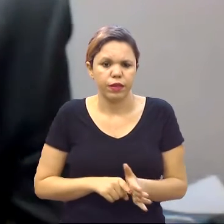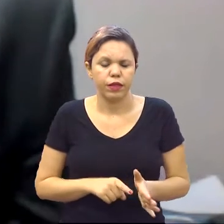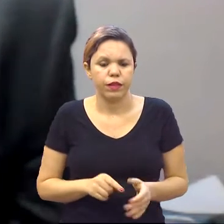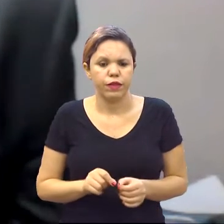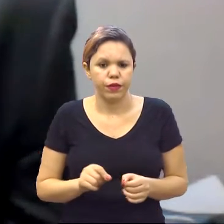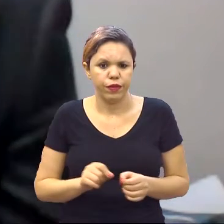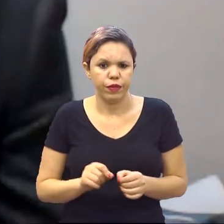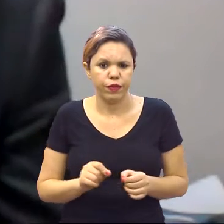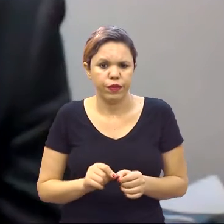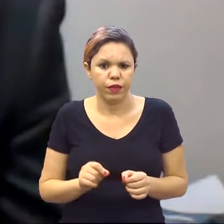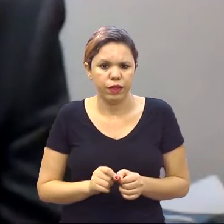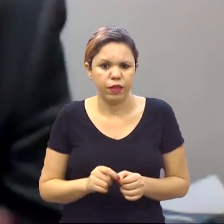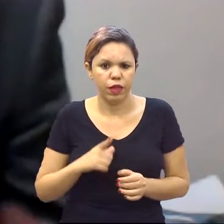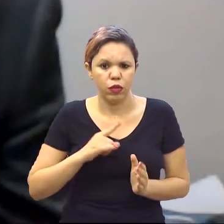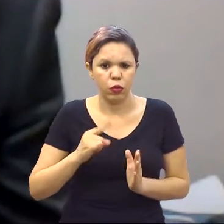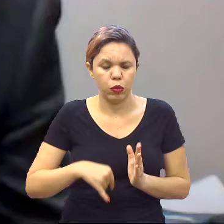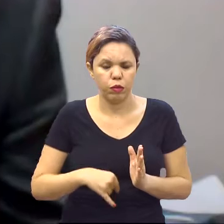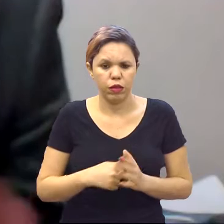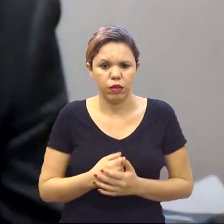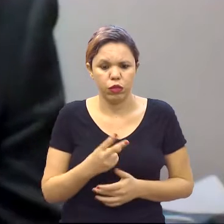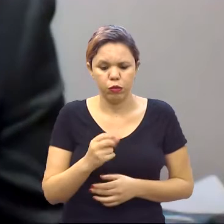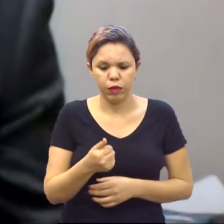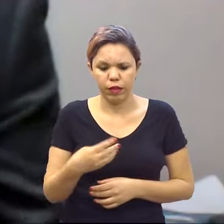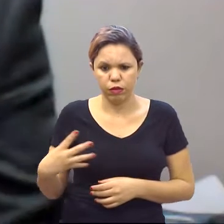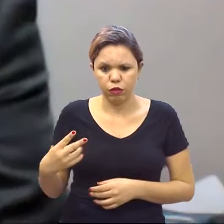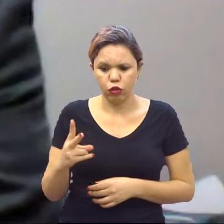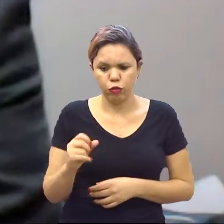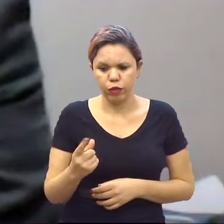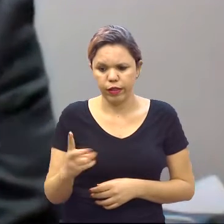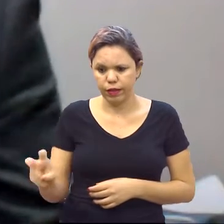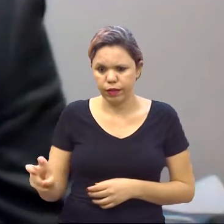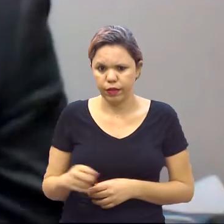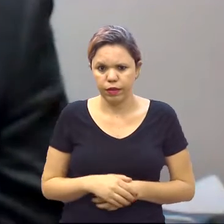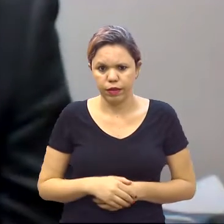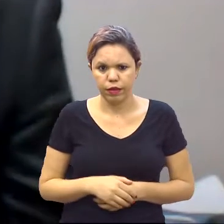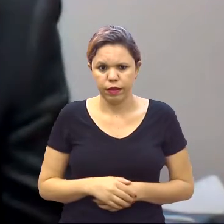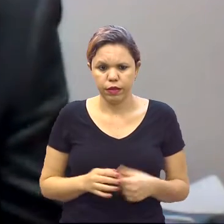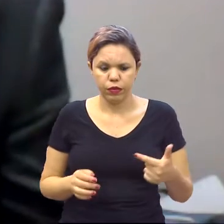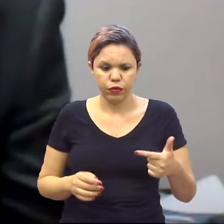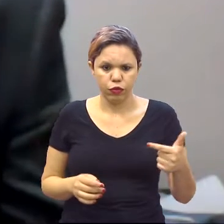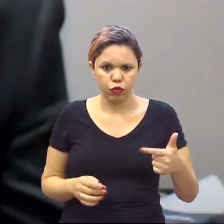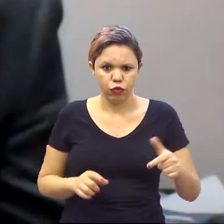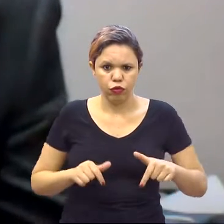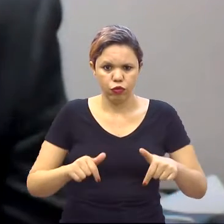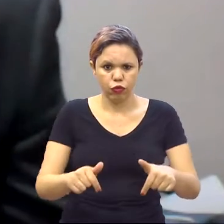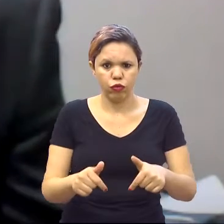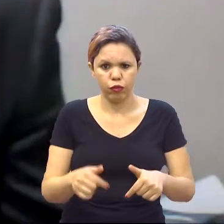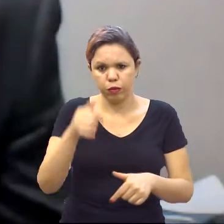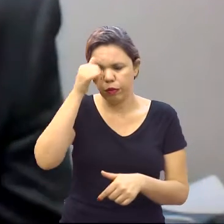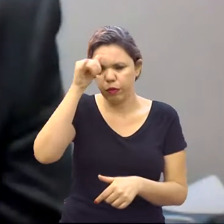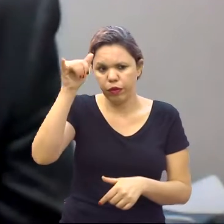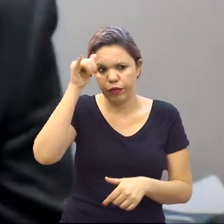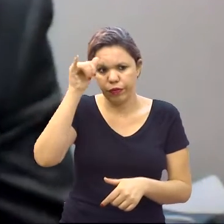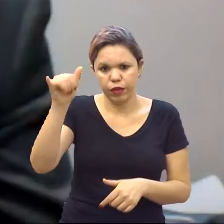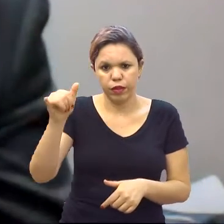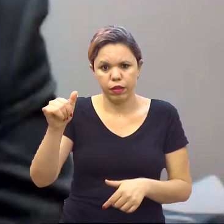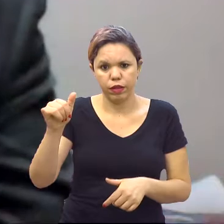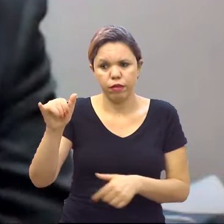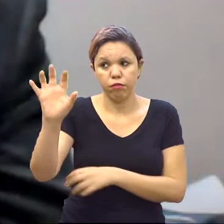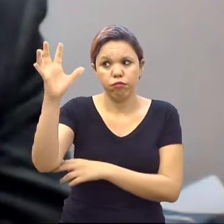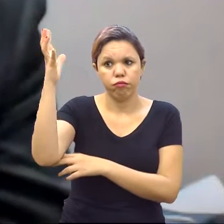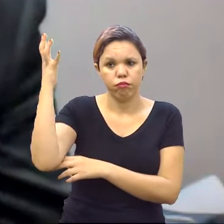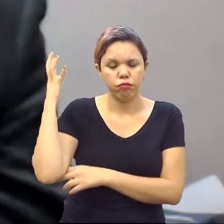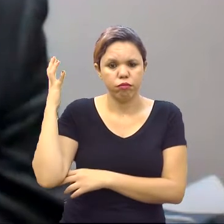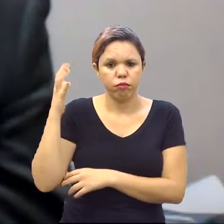que o consórcio fez, o consórcio tem um documento de 2014 e 2015, que são 22 medidas para combater os eventos